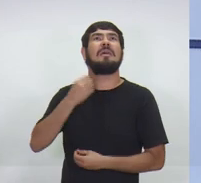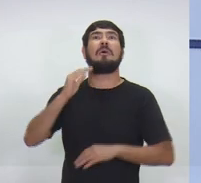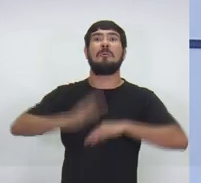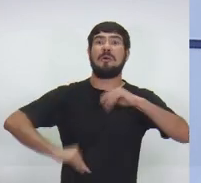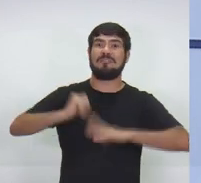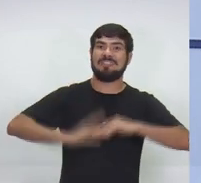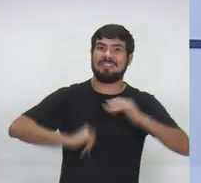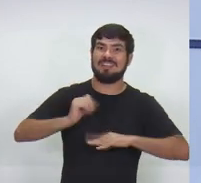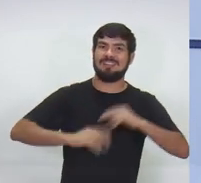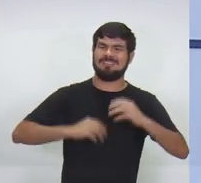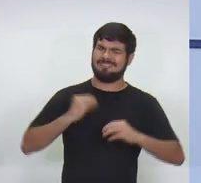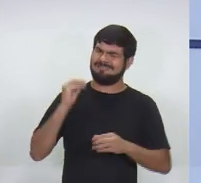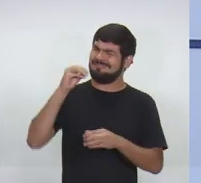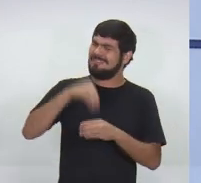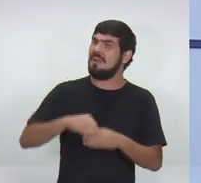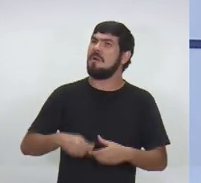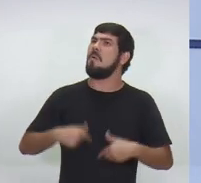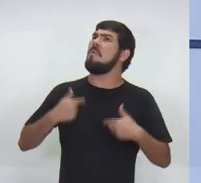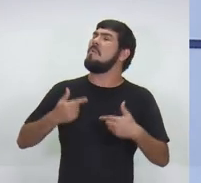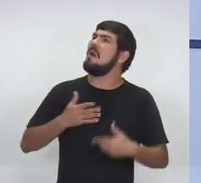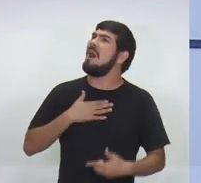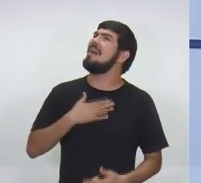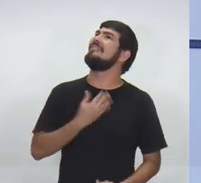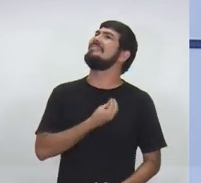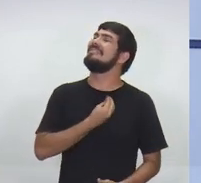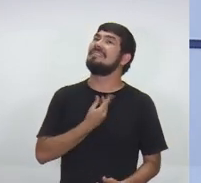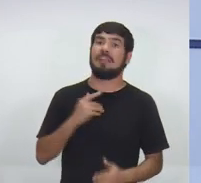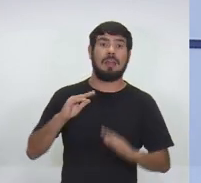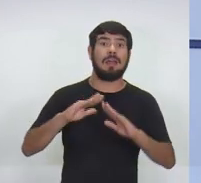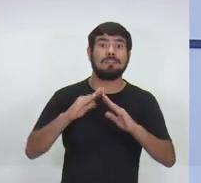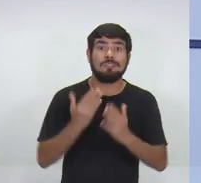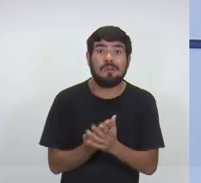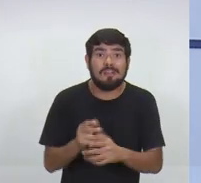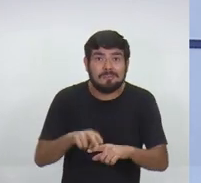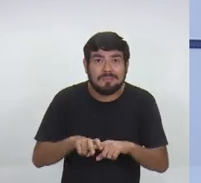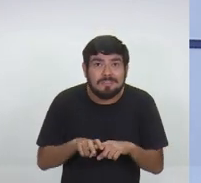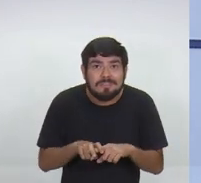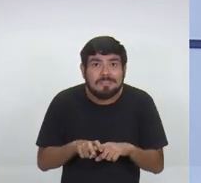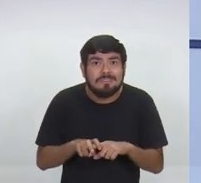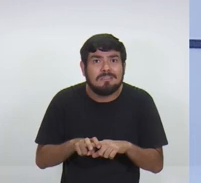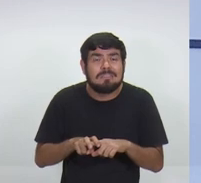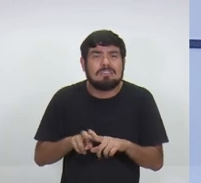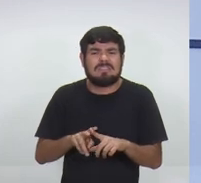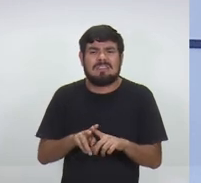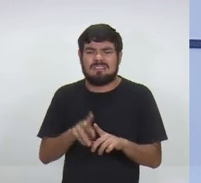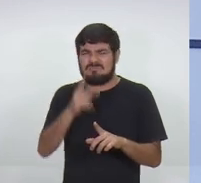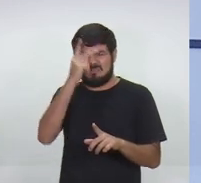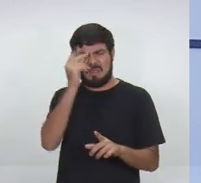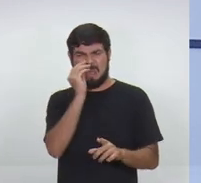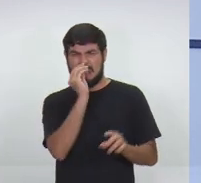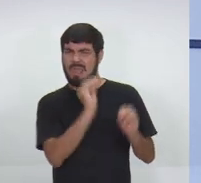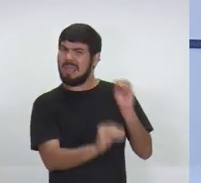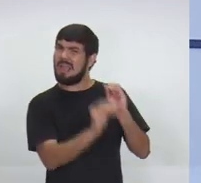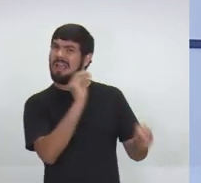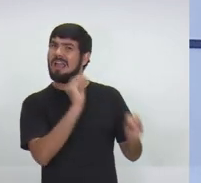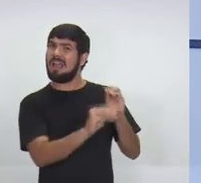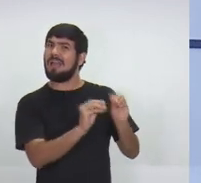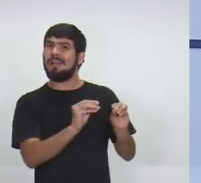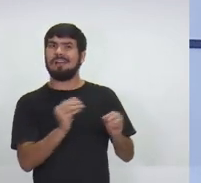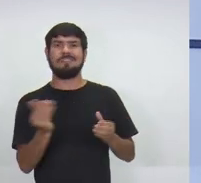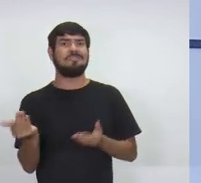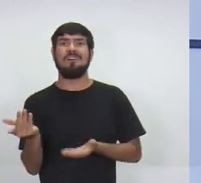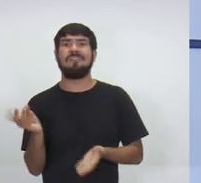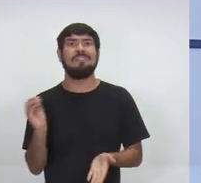e de poder sobreviver dela portanto a escola deixa de ser atrativa na medida em que a nossa juventude não